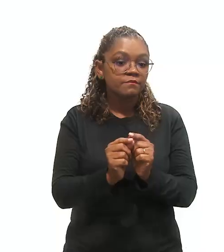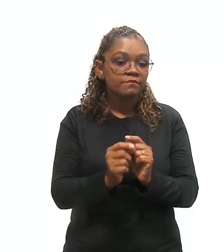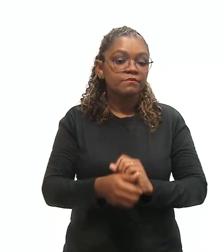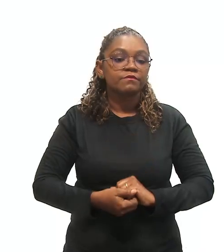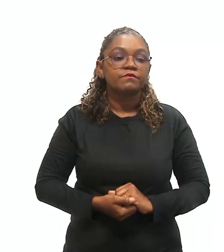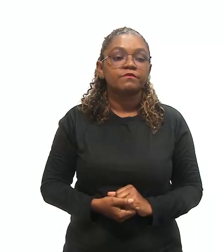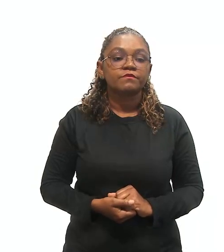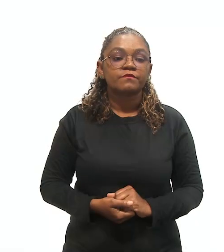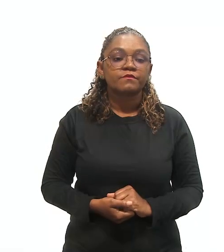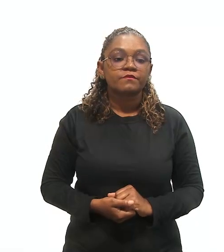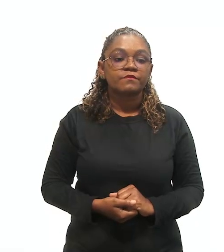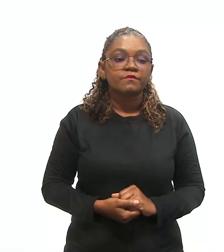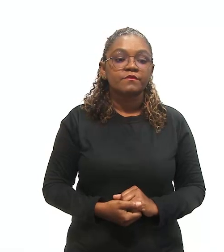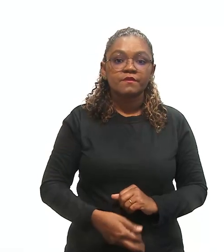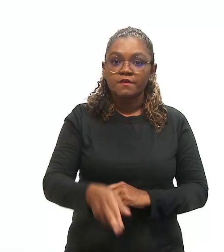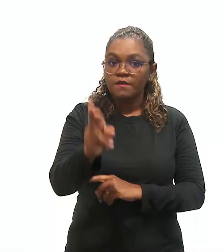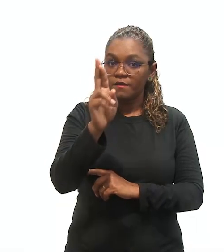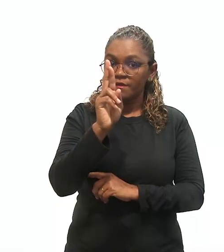relatório